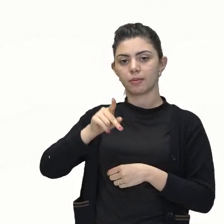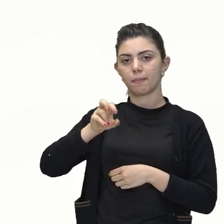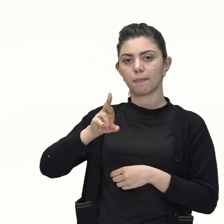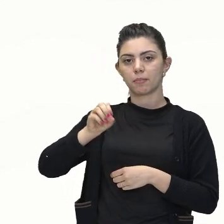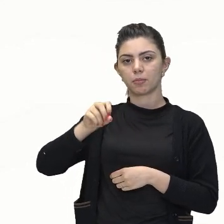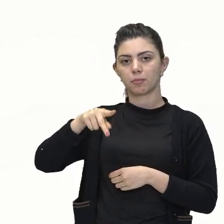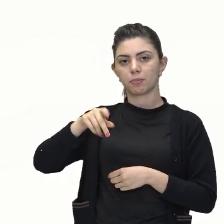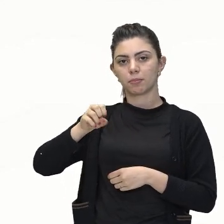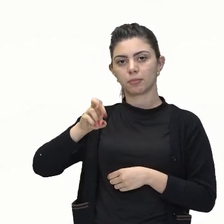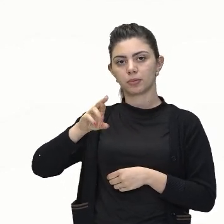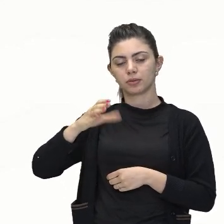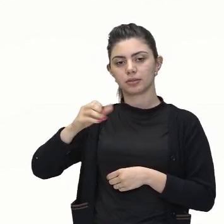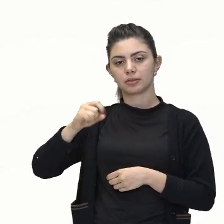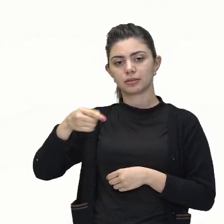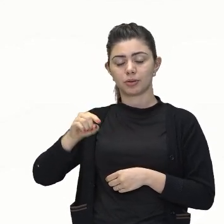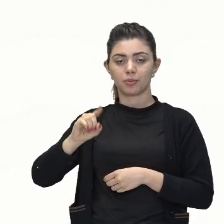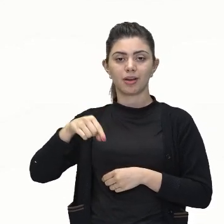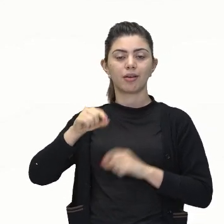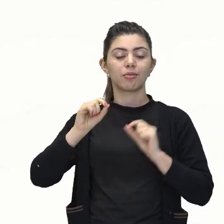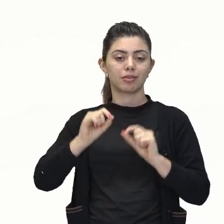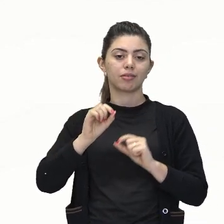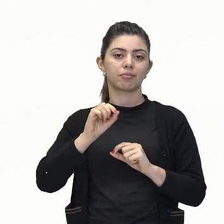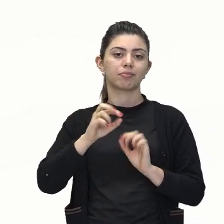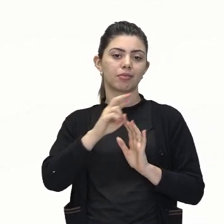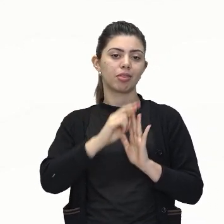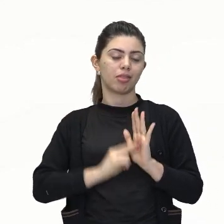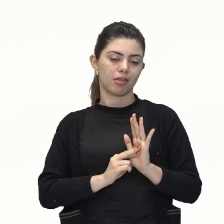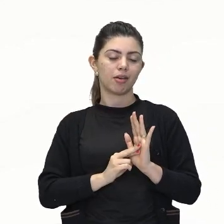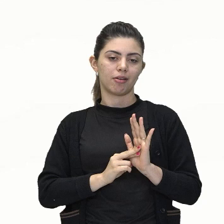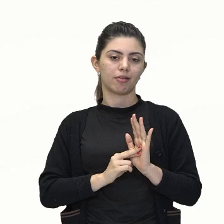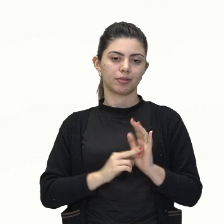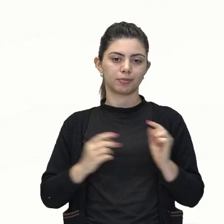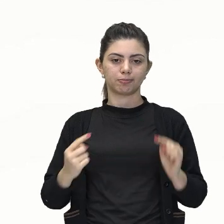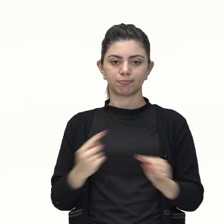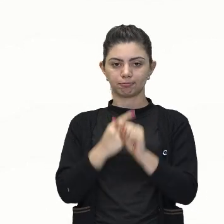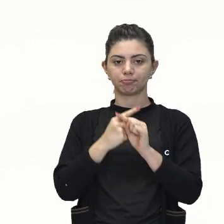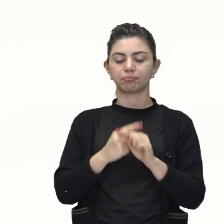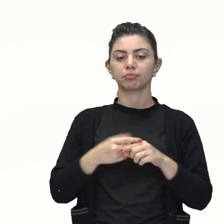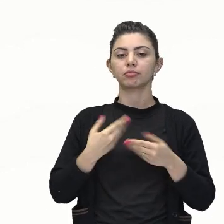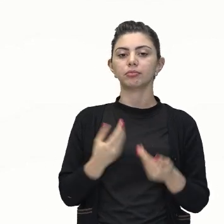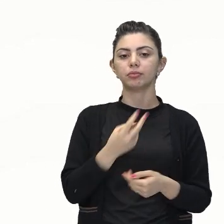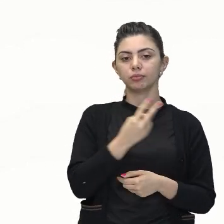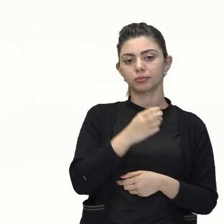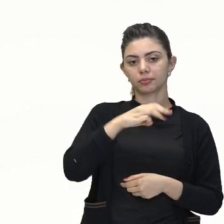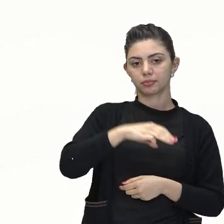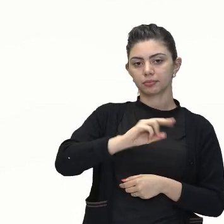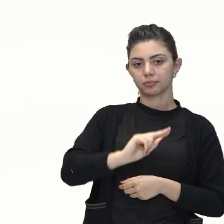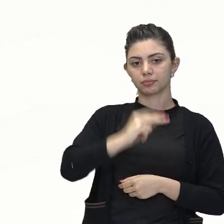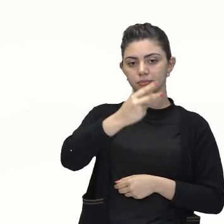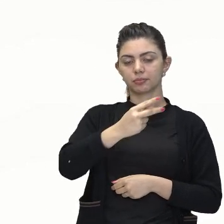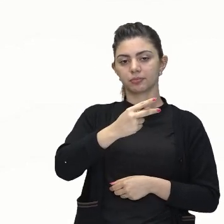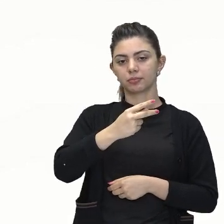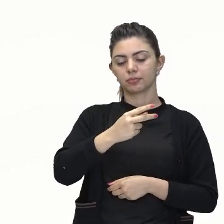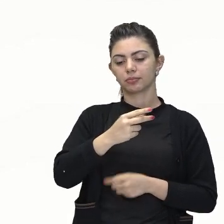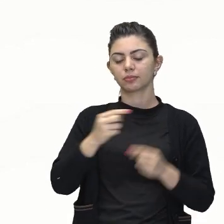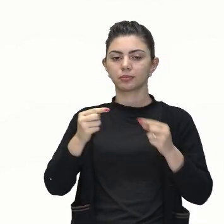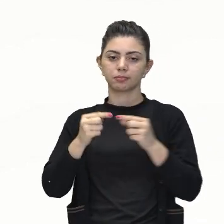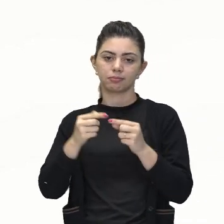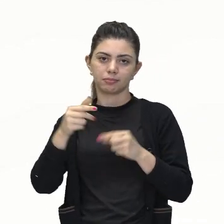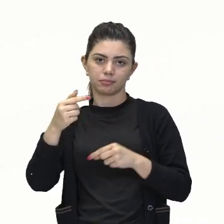3, na verdade, né? A cada 2 metros quadrados equivale a 7